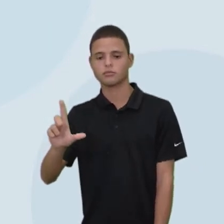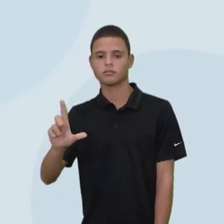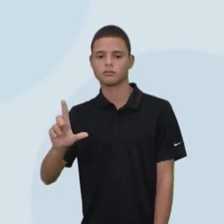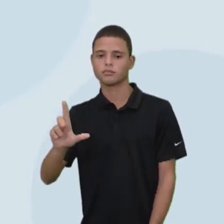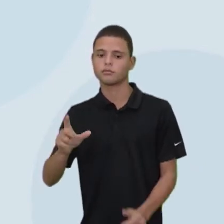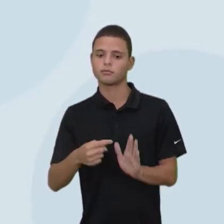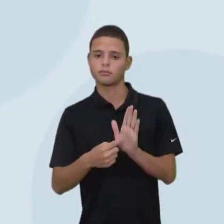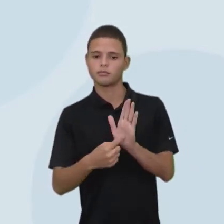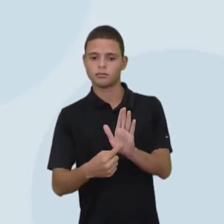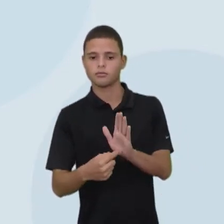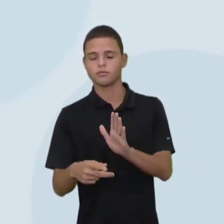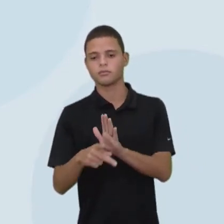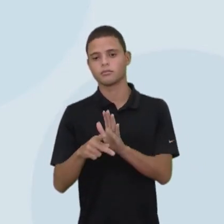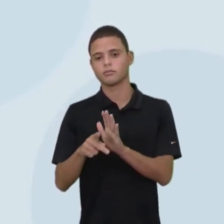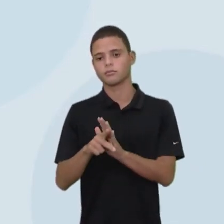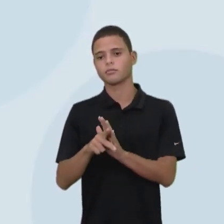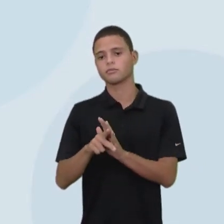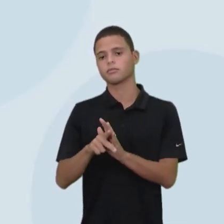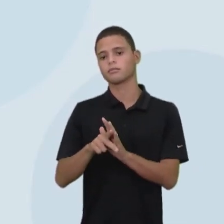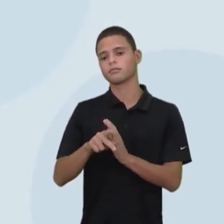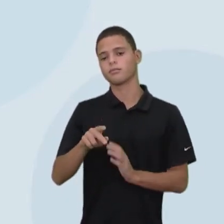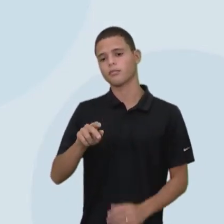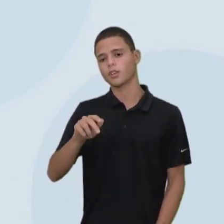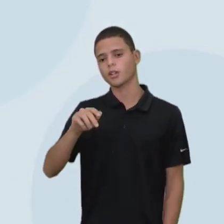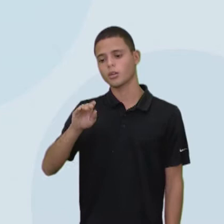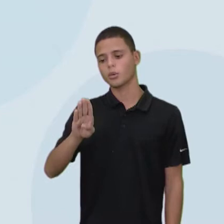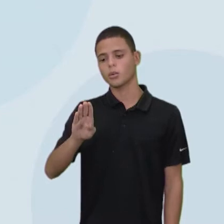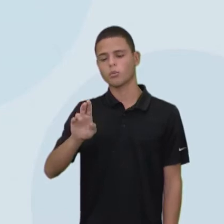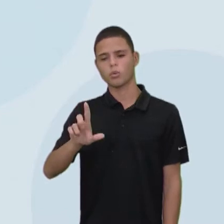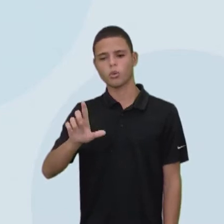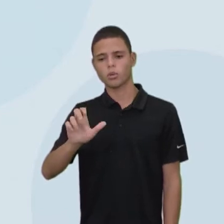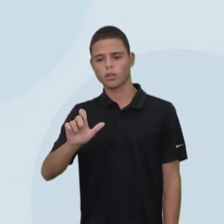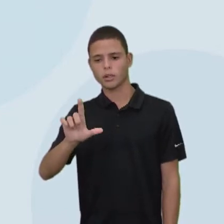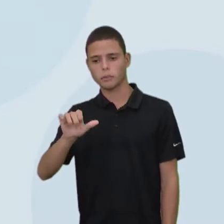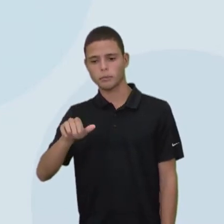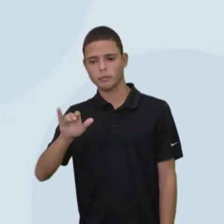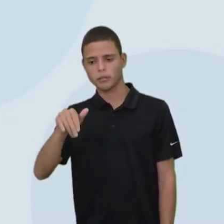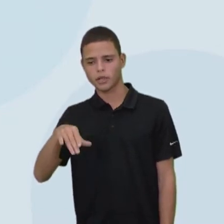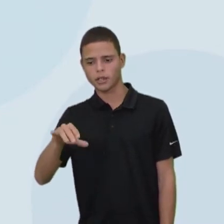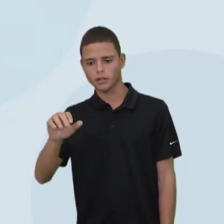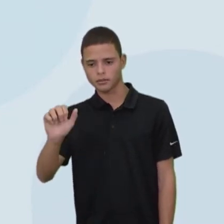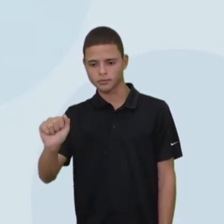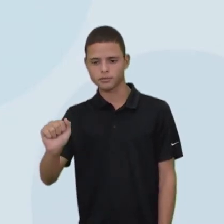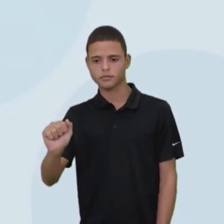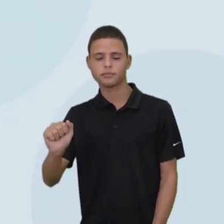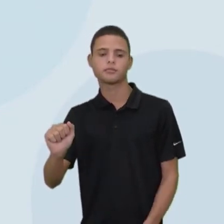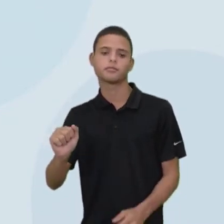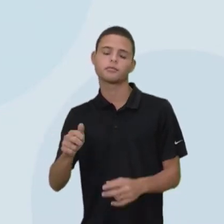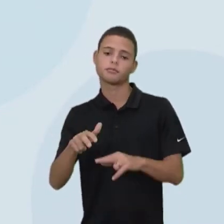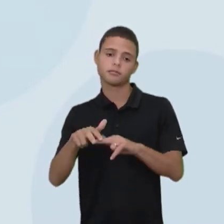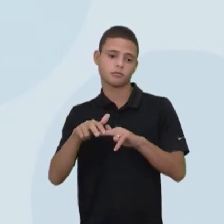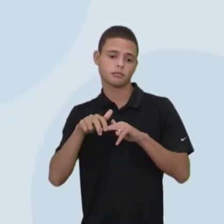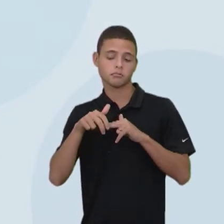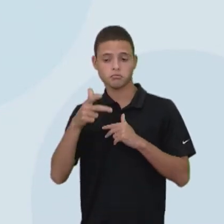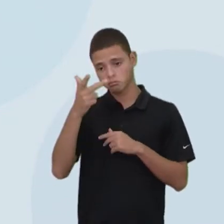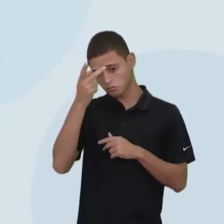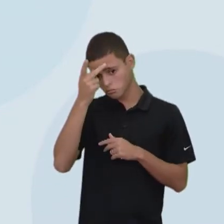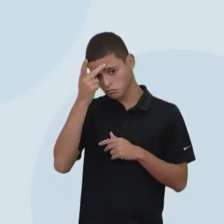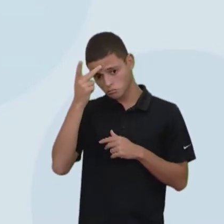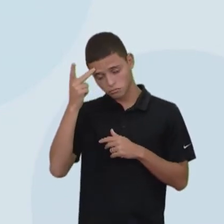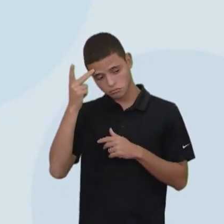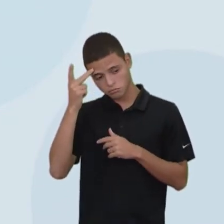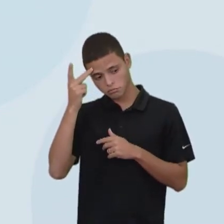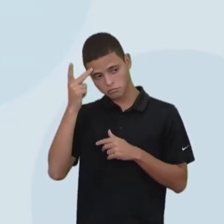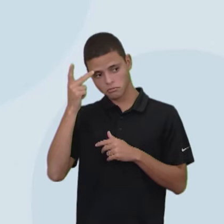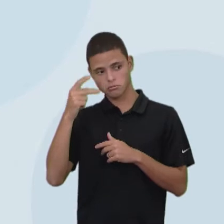apresentam bulimia. Esse lóbulo ele é específico para a região motora, então por isso as pessoas desencadeiam